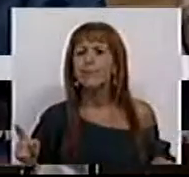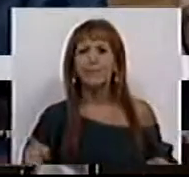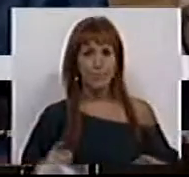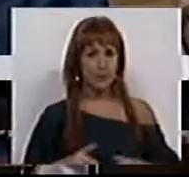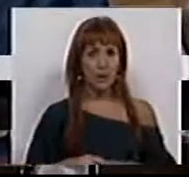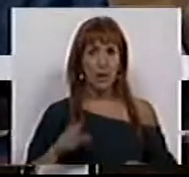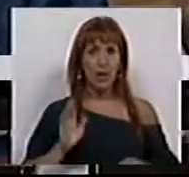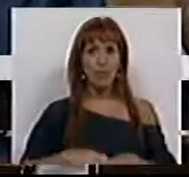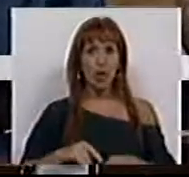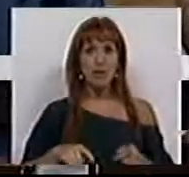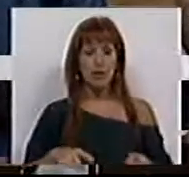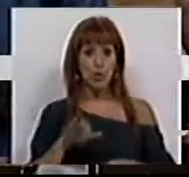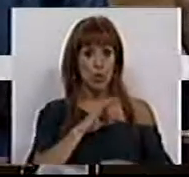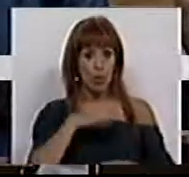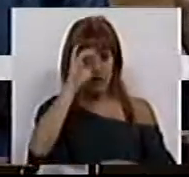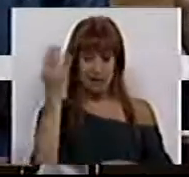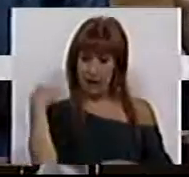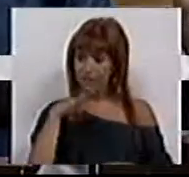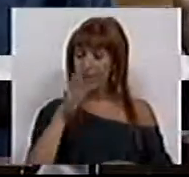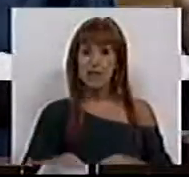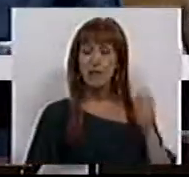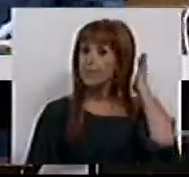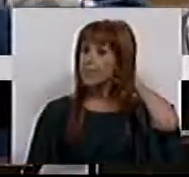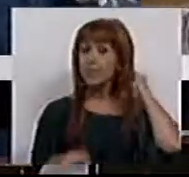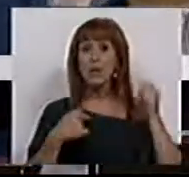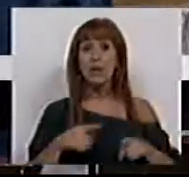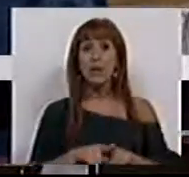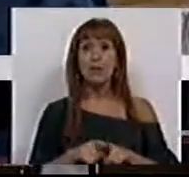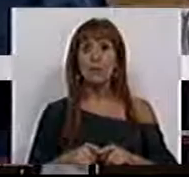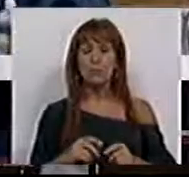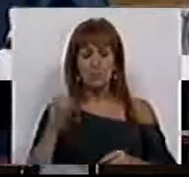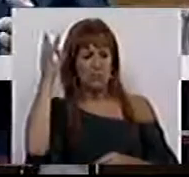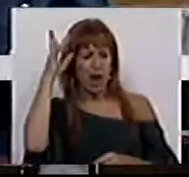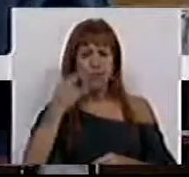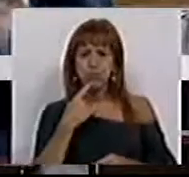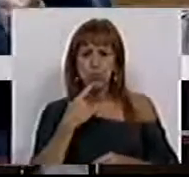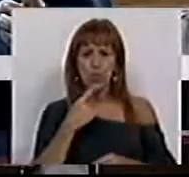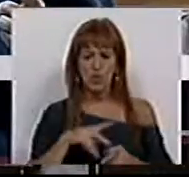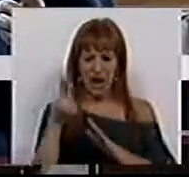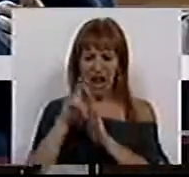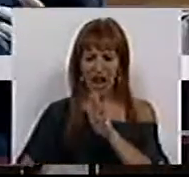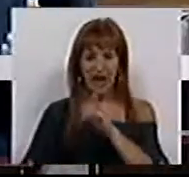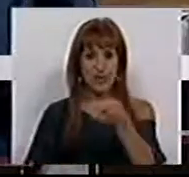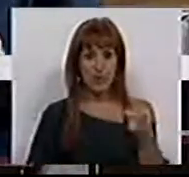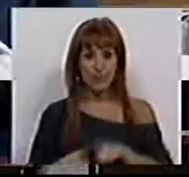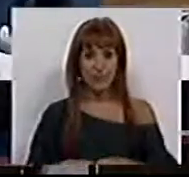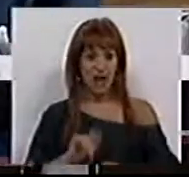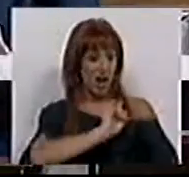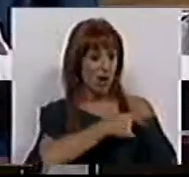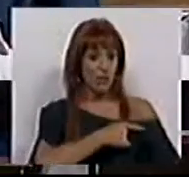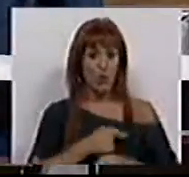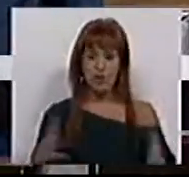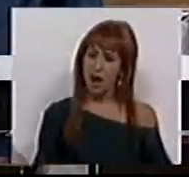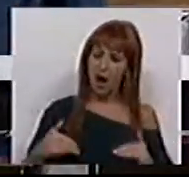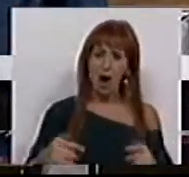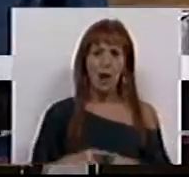Exatamente pelas razões que o Sr. Ministro há pouco referiu. É que isso adulterou de tal forma as regras e as forças de